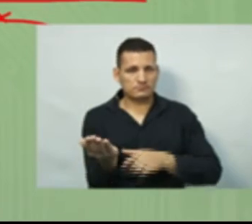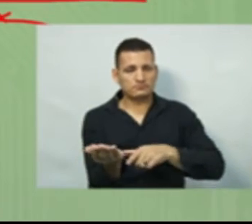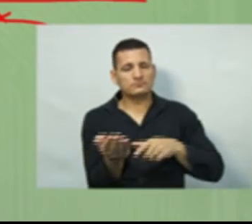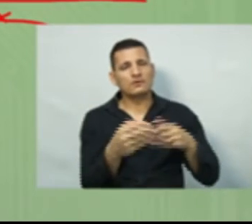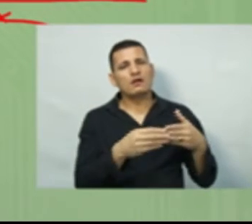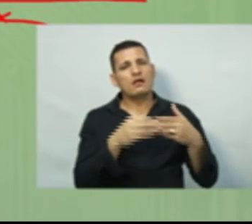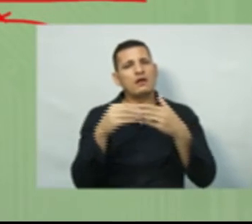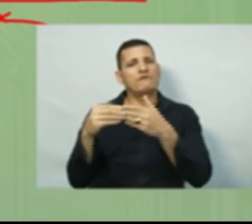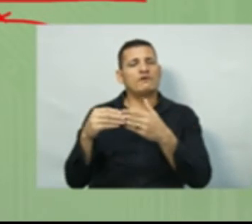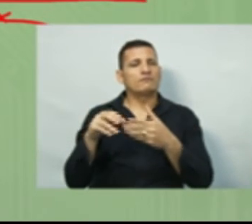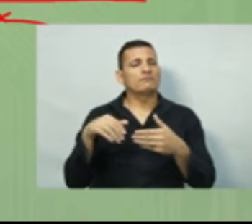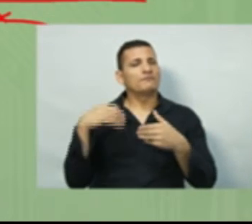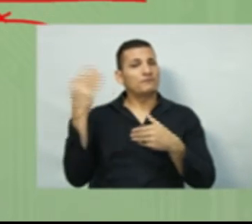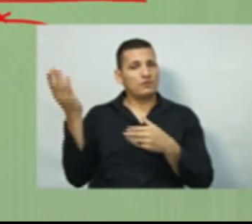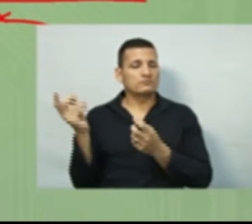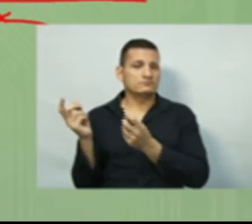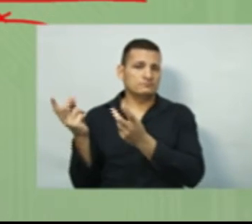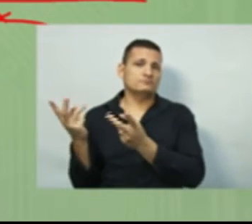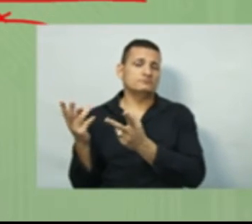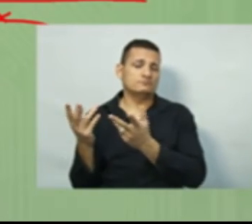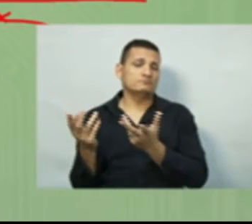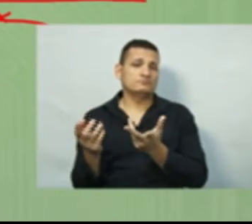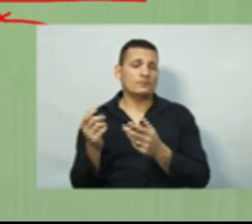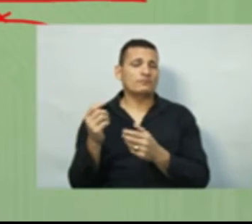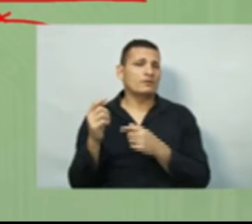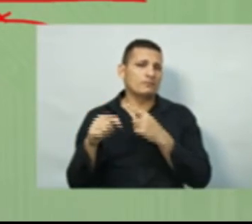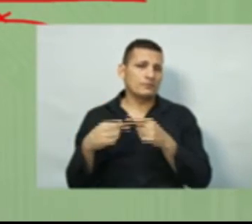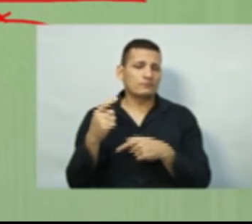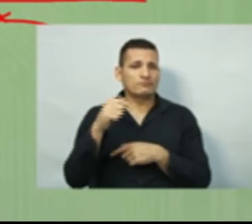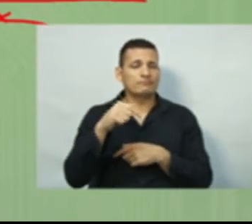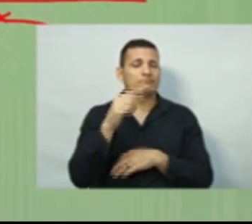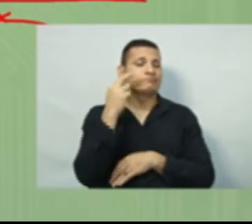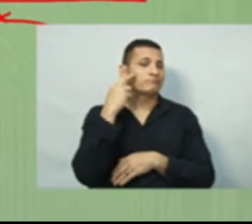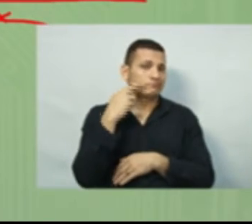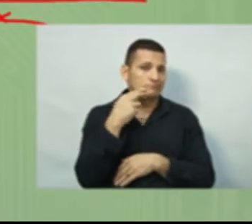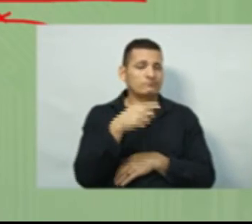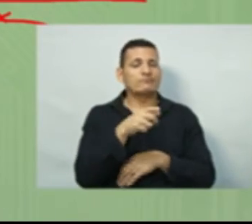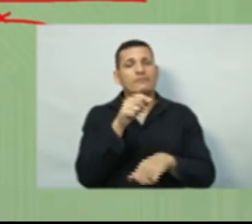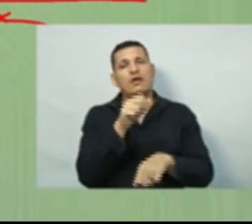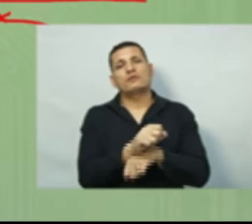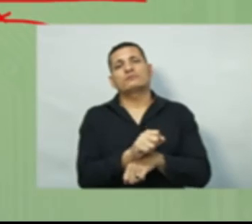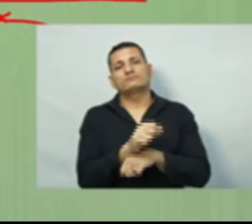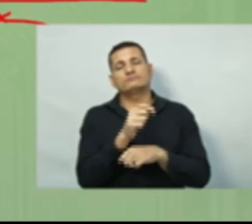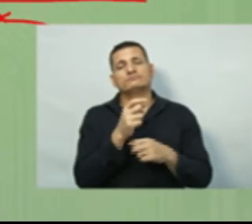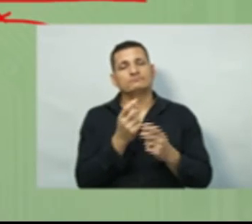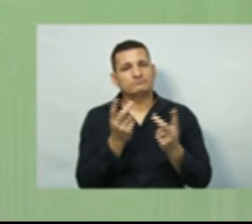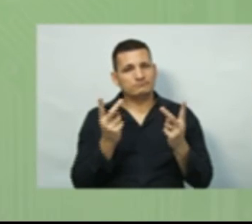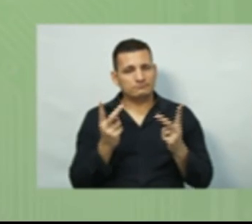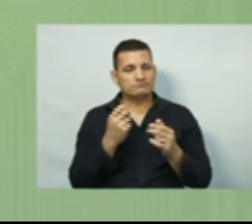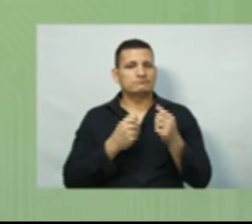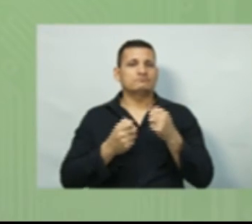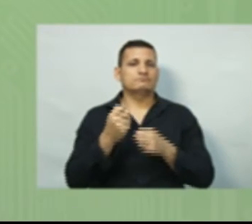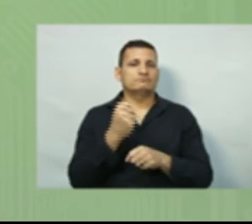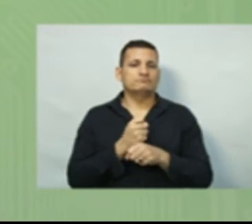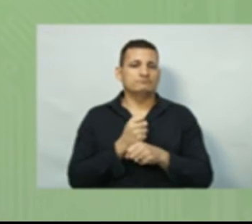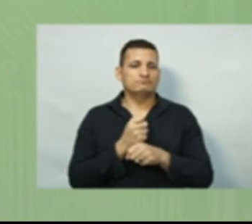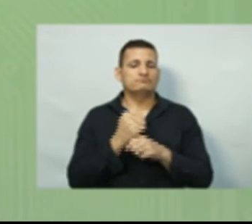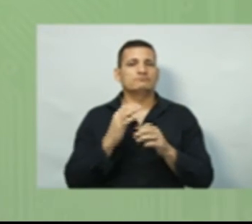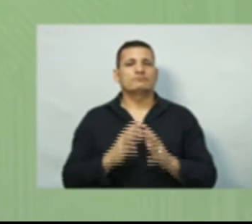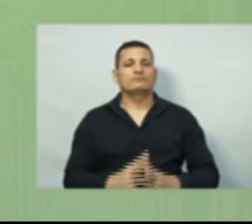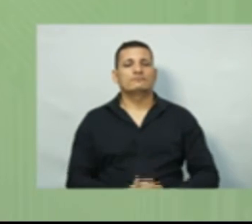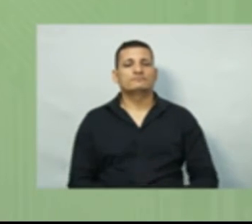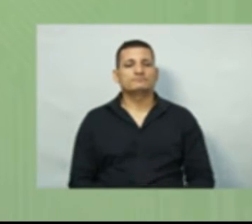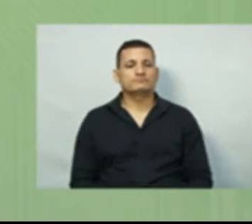que não ficou mais vantajoso para a gente explorar mais madeira, a gente acabou com esse ciclo lá no passado.